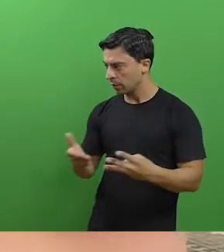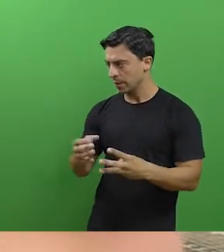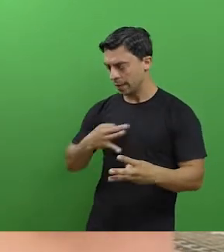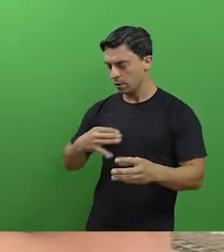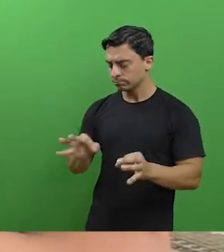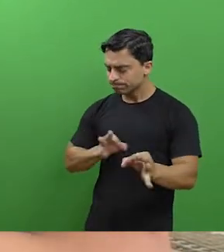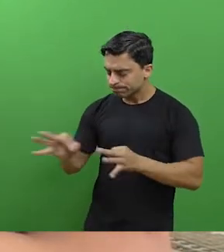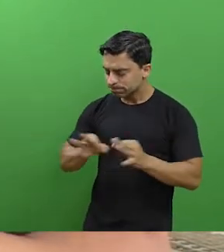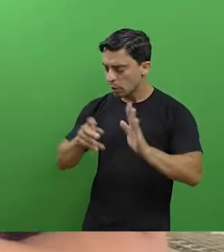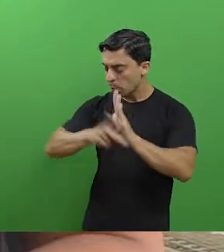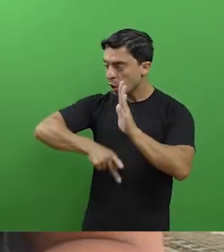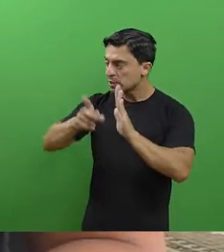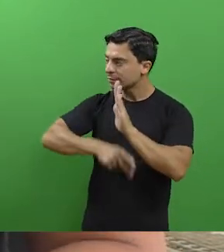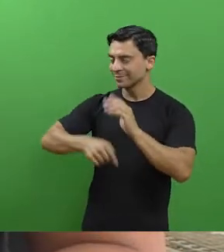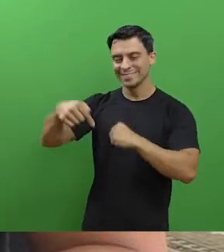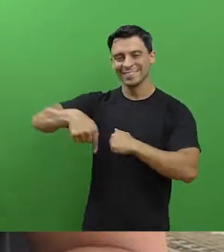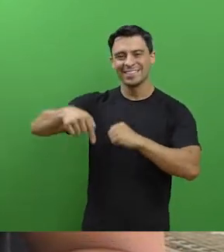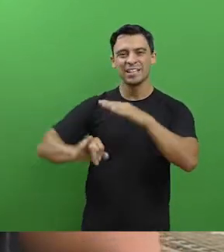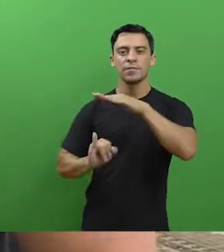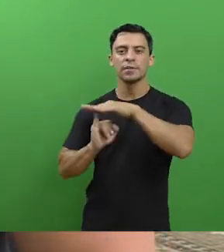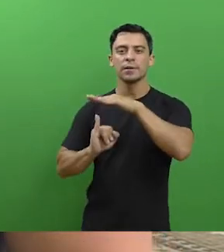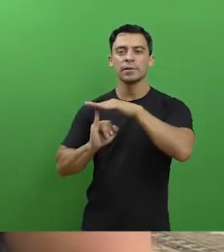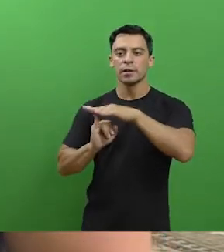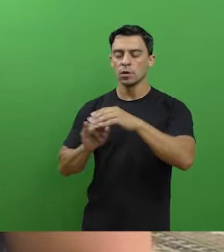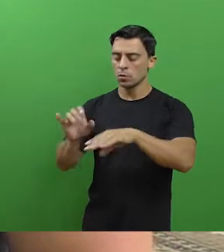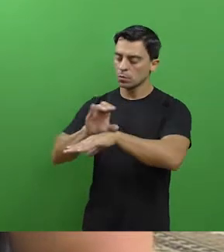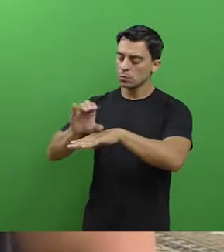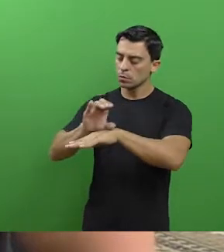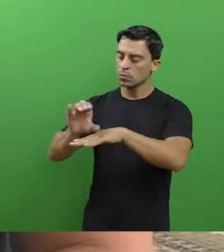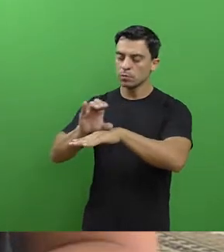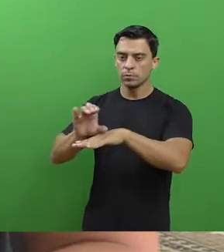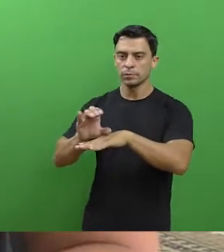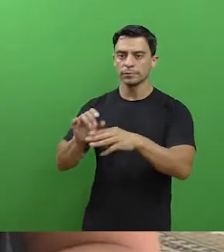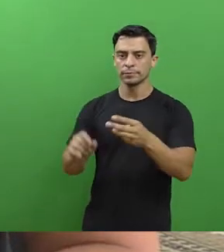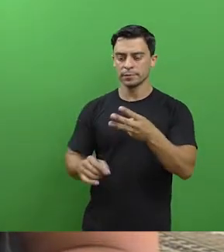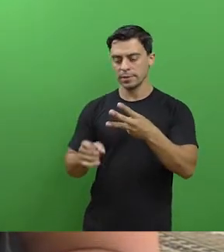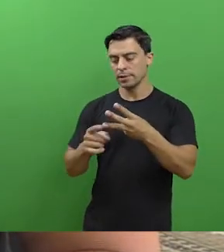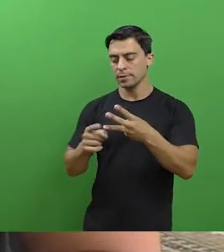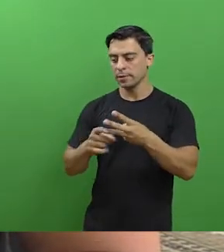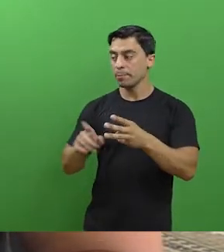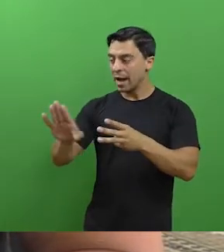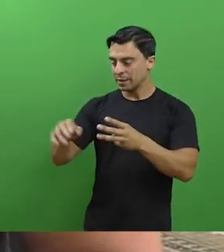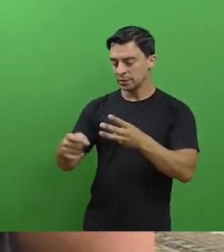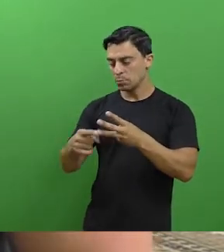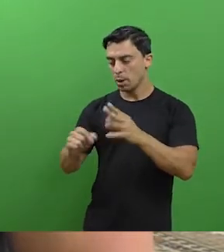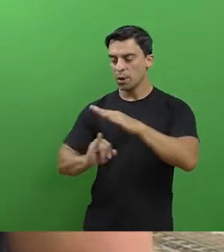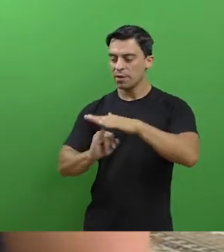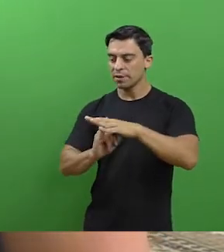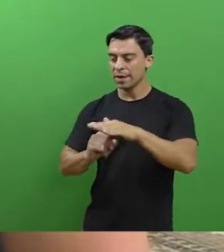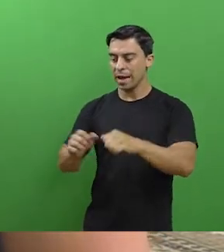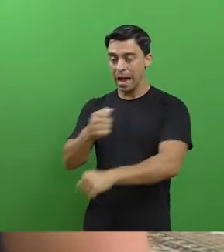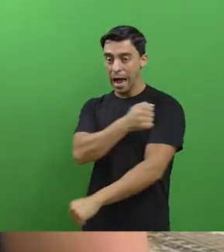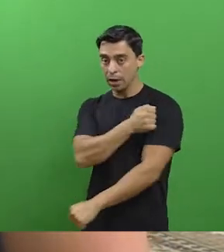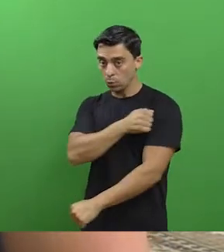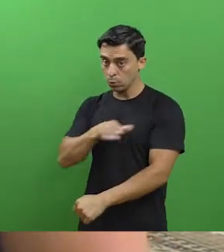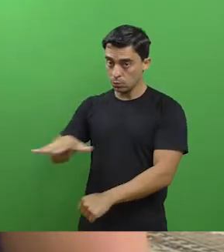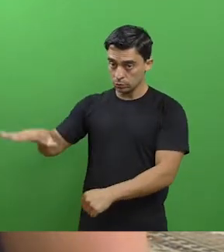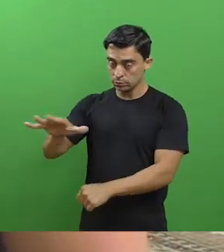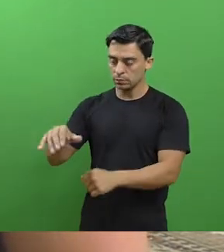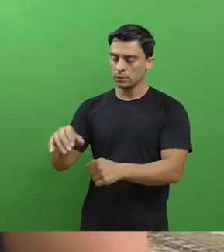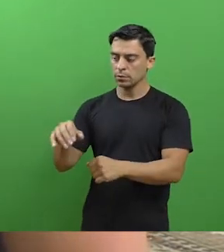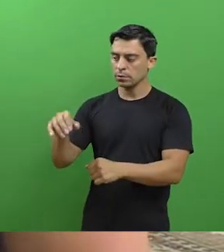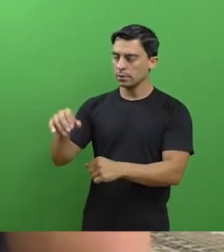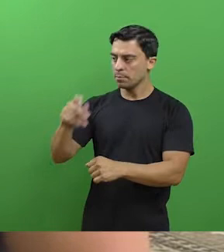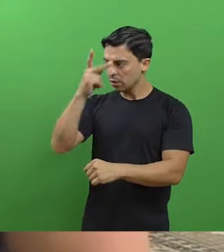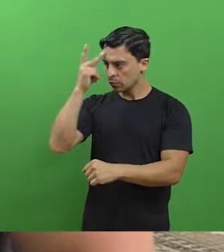aprovado, vou fazer um curso aqui dentro do IFSC também. Mas o curso vai ser para os alunos também profissionais do IFSC aqui, professores